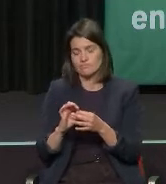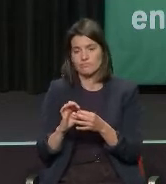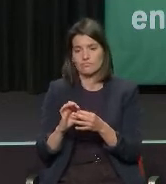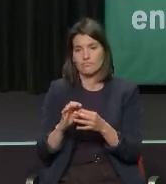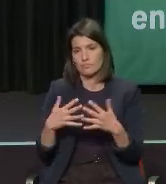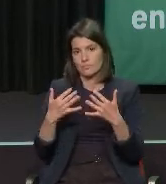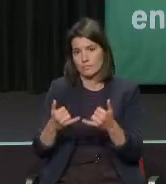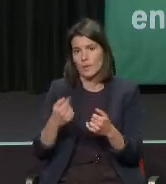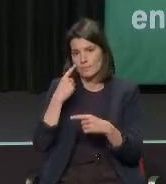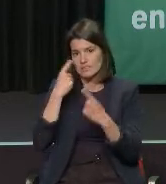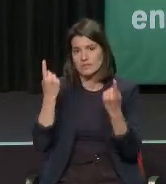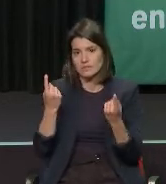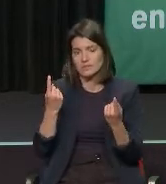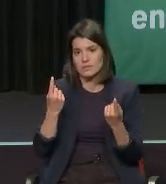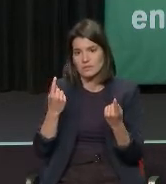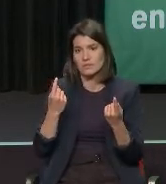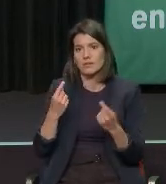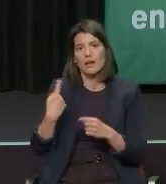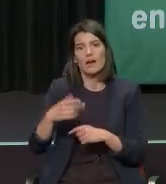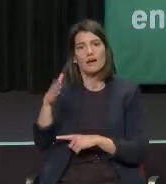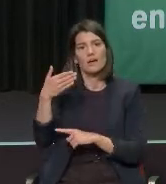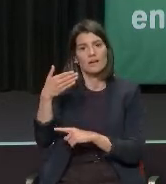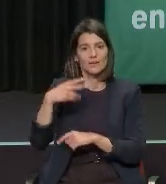cooperam connosco e espero que na próxima apresentação